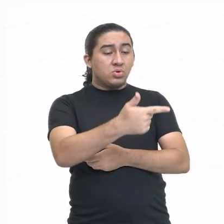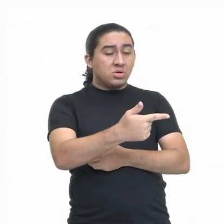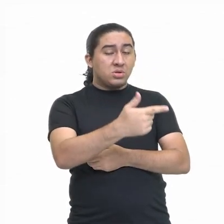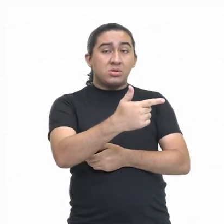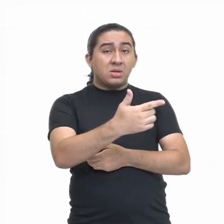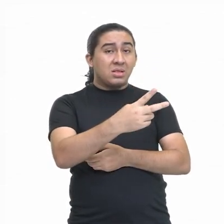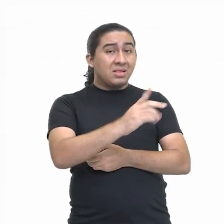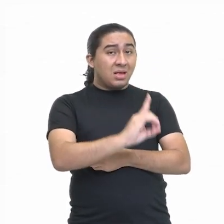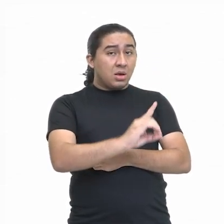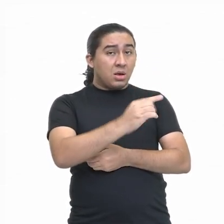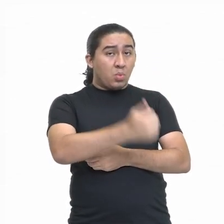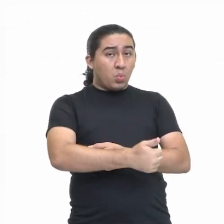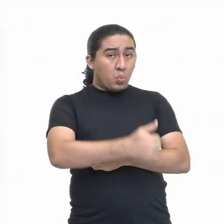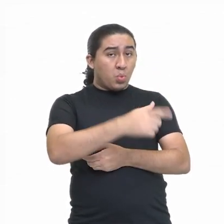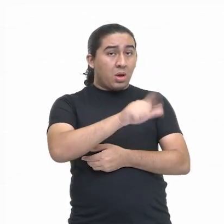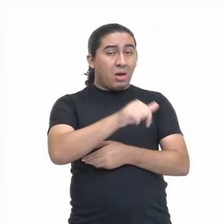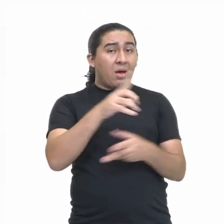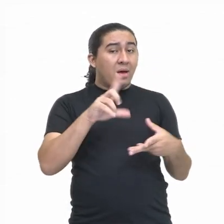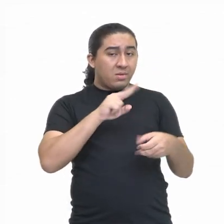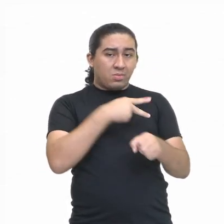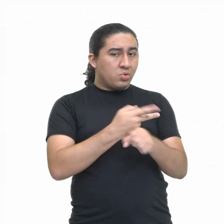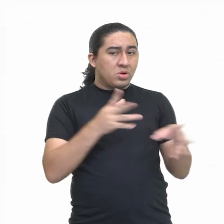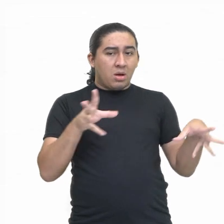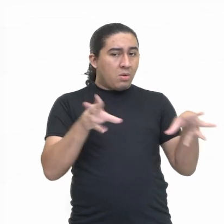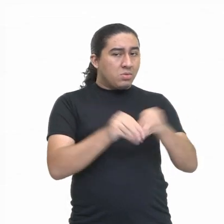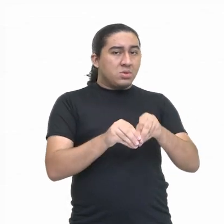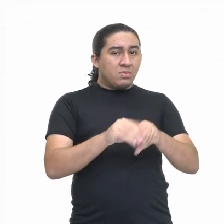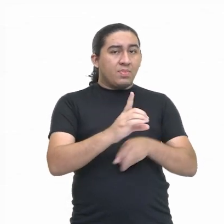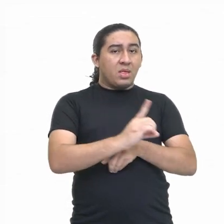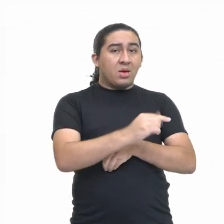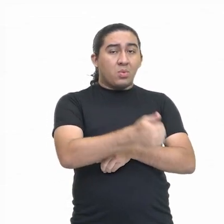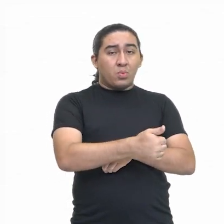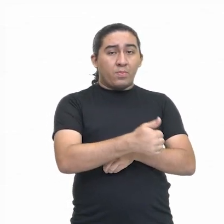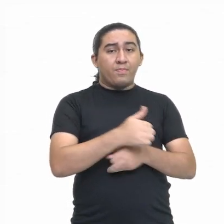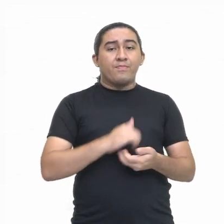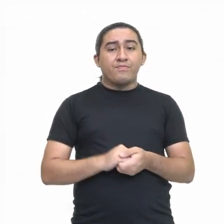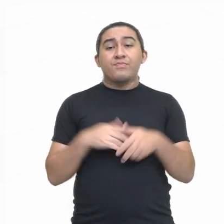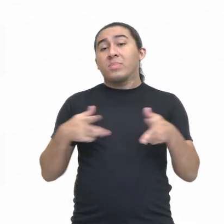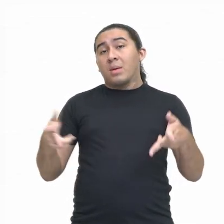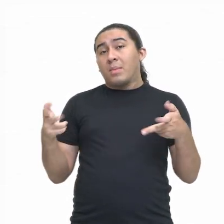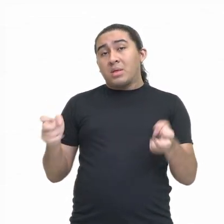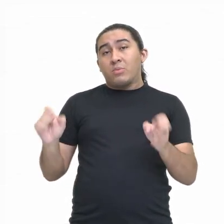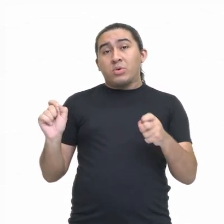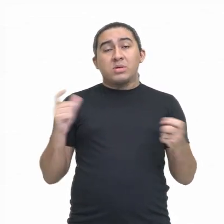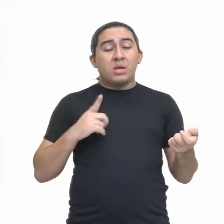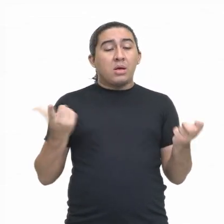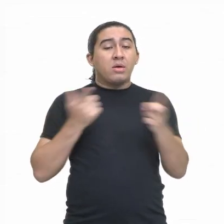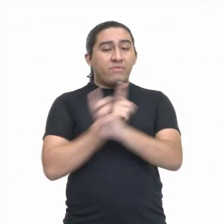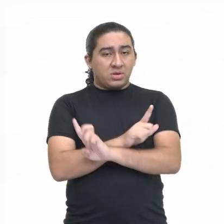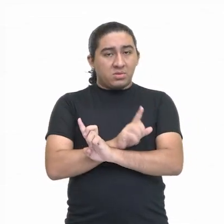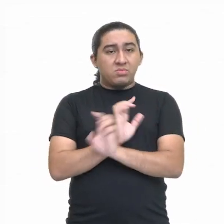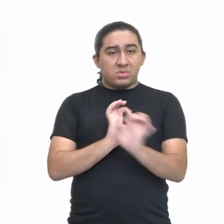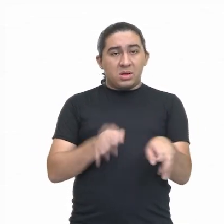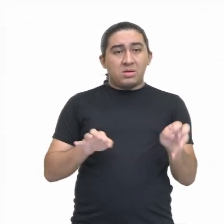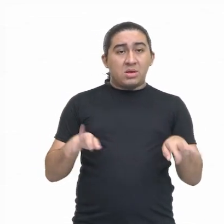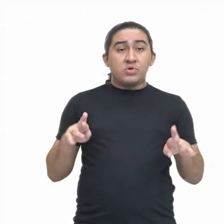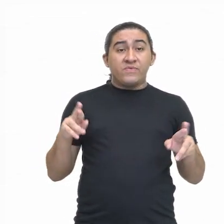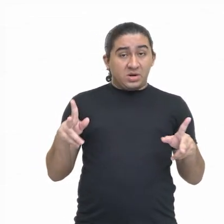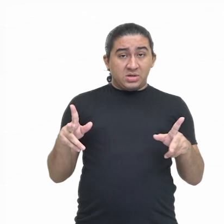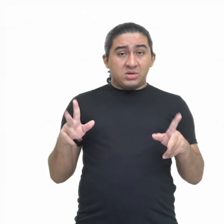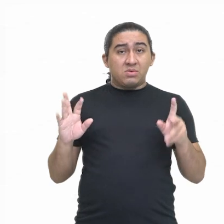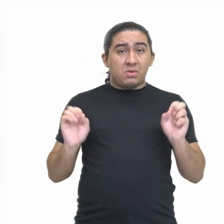D1, onde você vai buscar a conclusão que está lá no D1. Então você pode perceber aí que há uma inversão, né? São